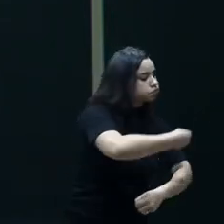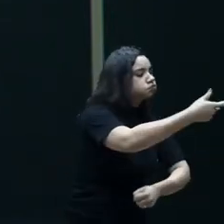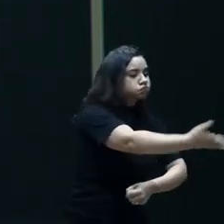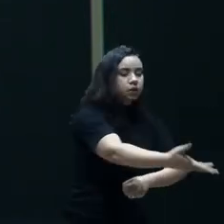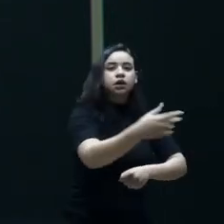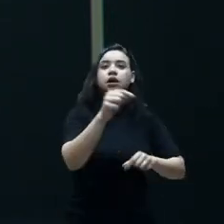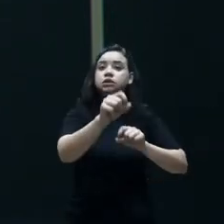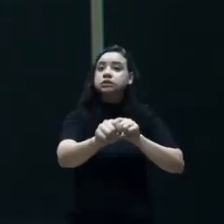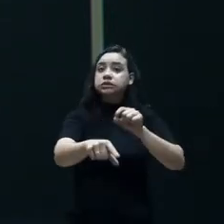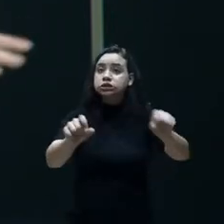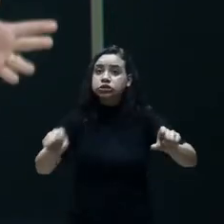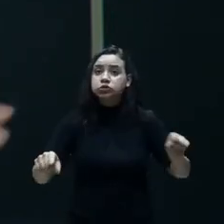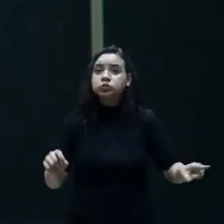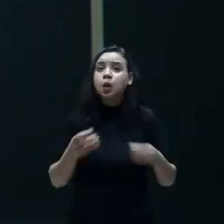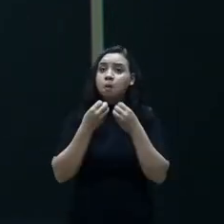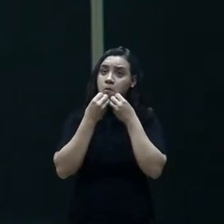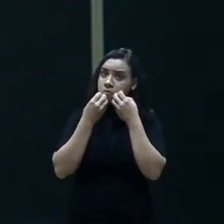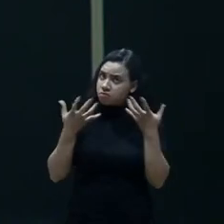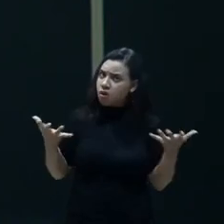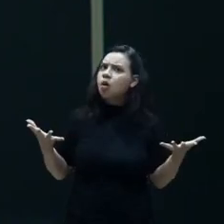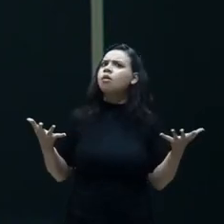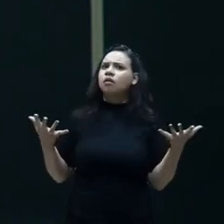semente. E é isso que nós fazemos.